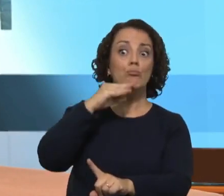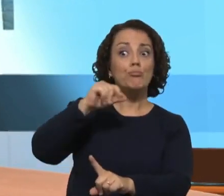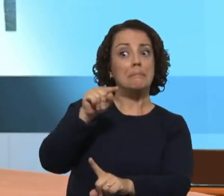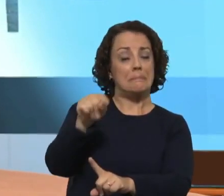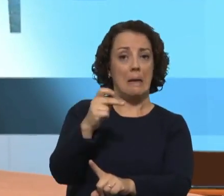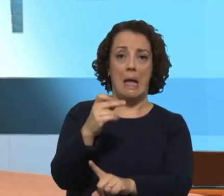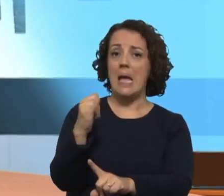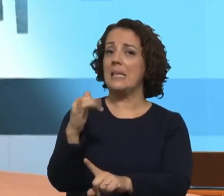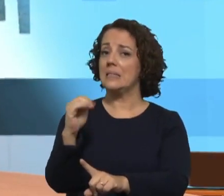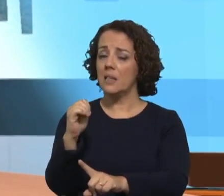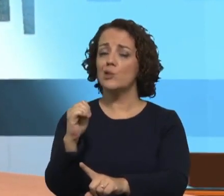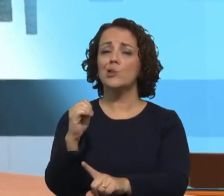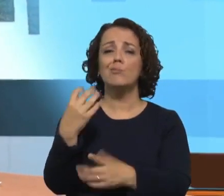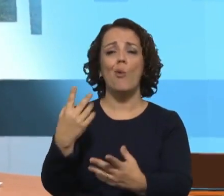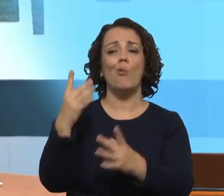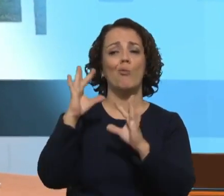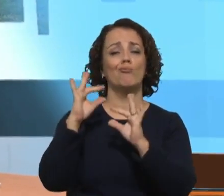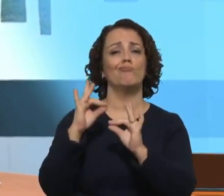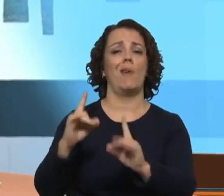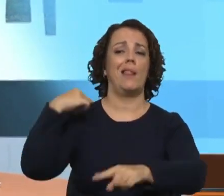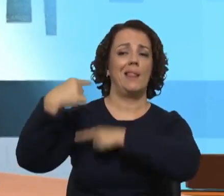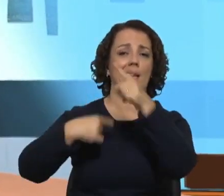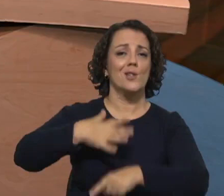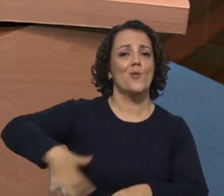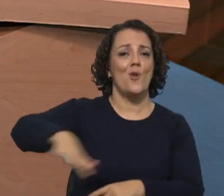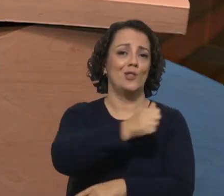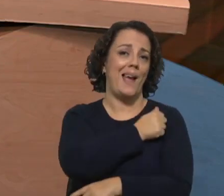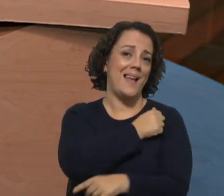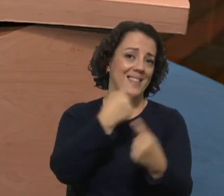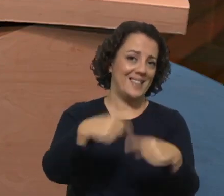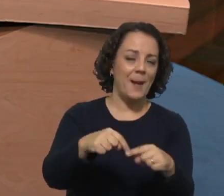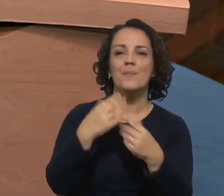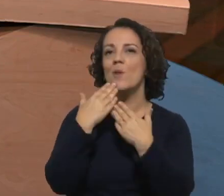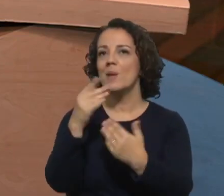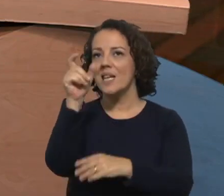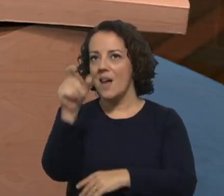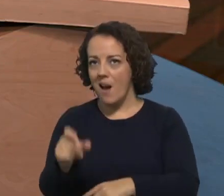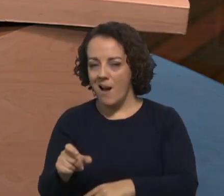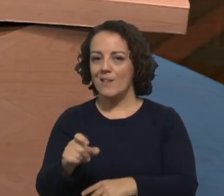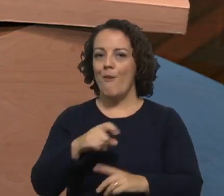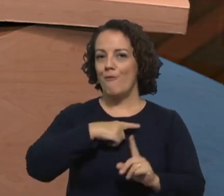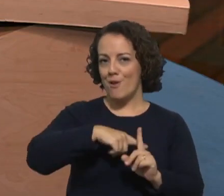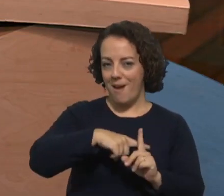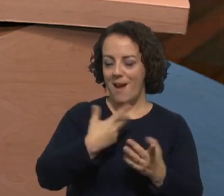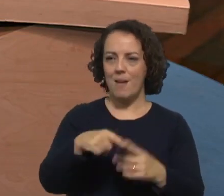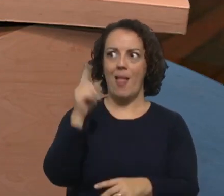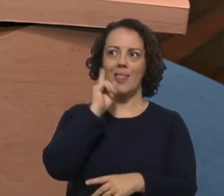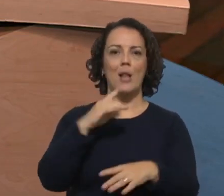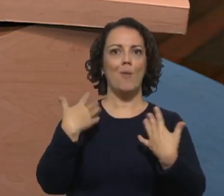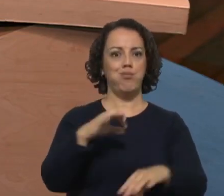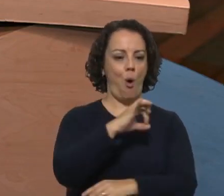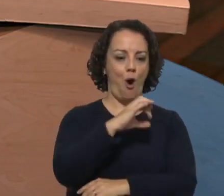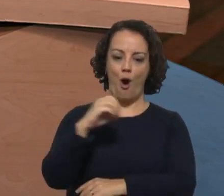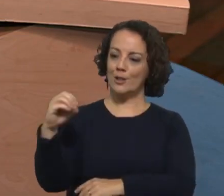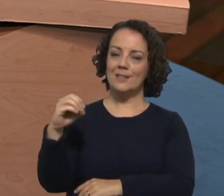está hoje nas nossas casas. Frei Isidro Lamelas, muito obrigado por estar aqui entre nós. Na verdade, é uma data redonda, são 800